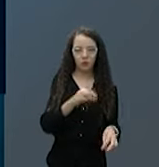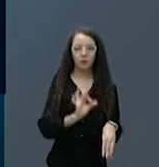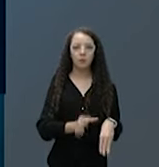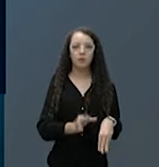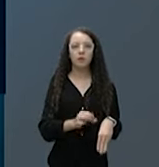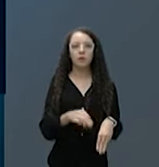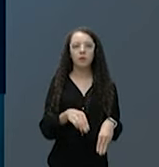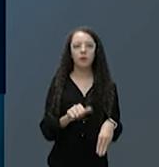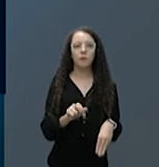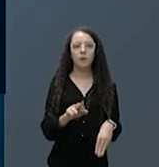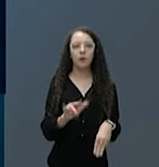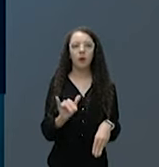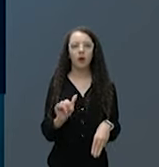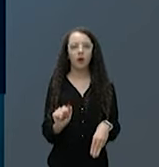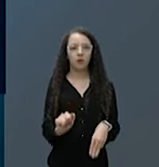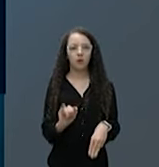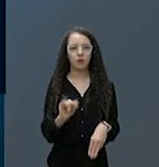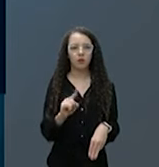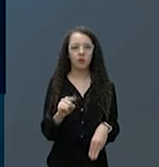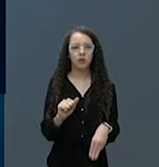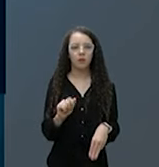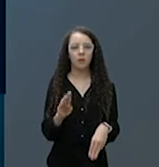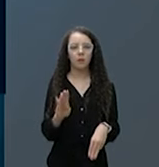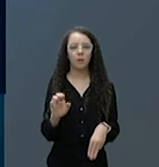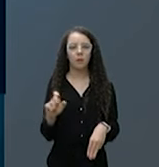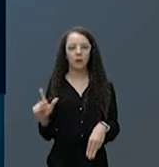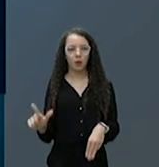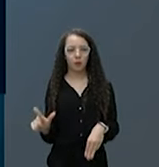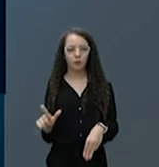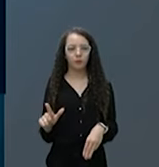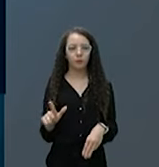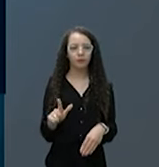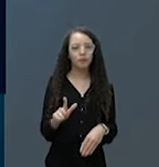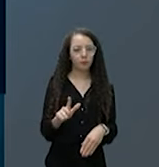ser coletiva a vista, né? Após voto vista...